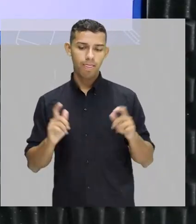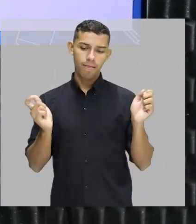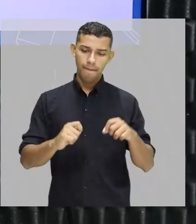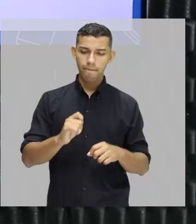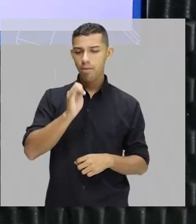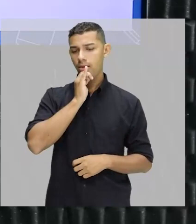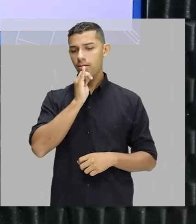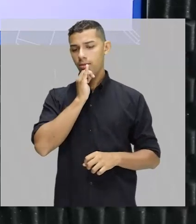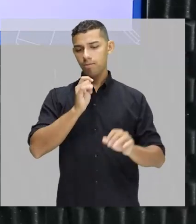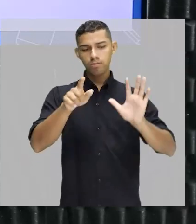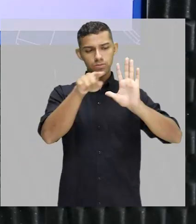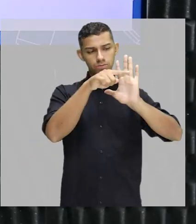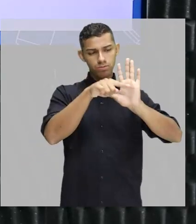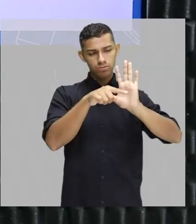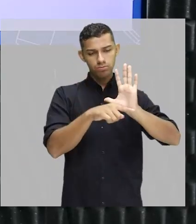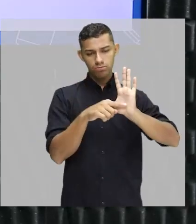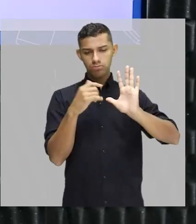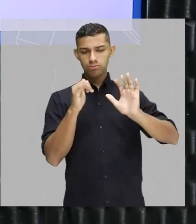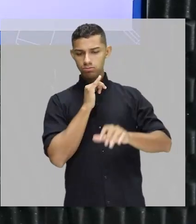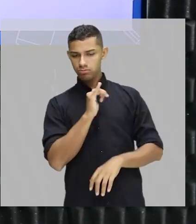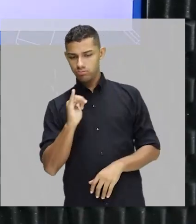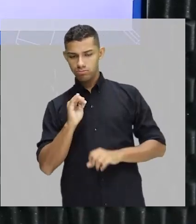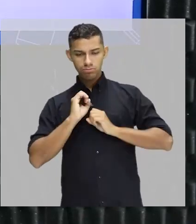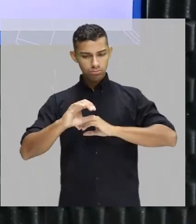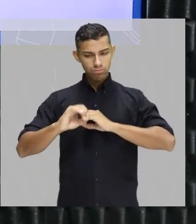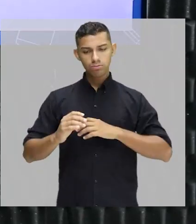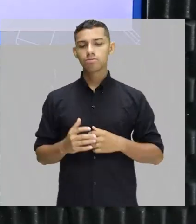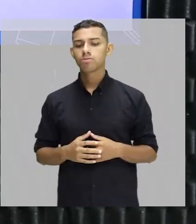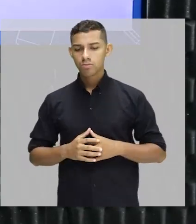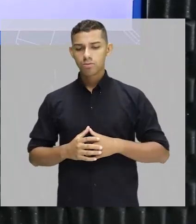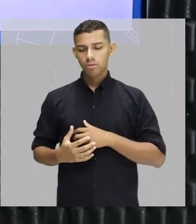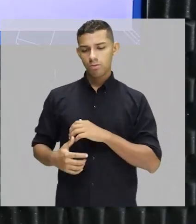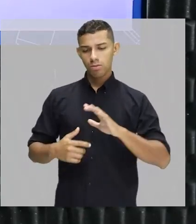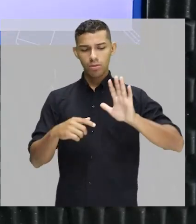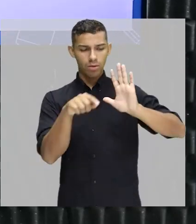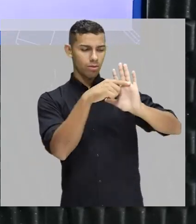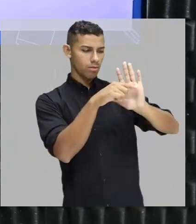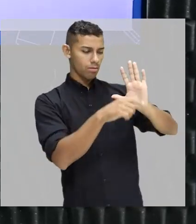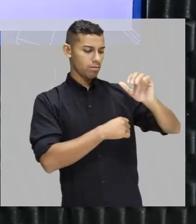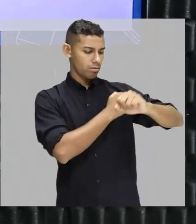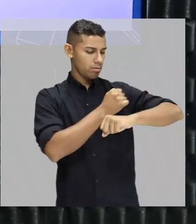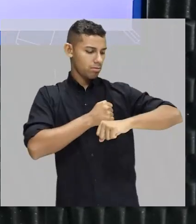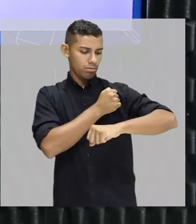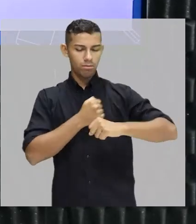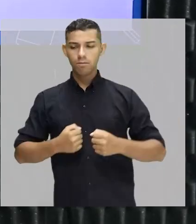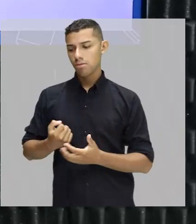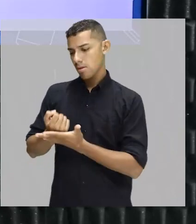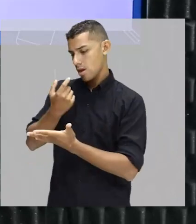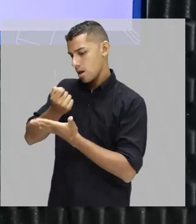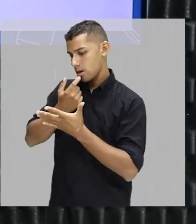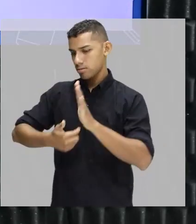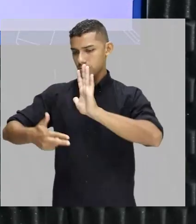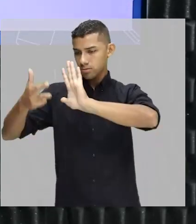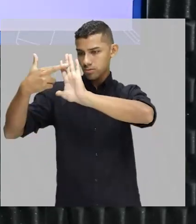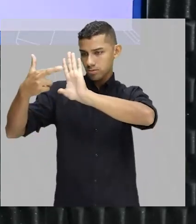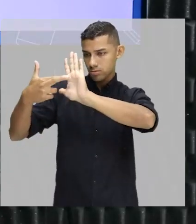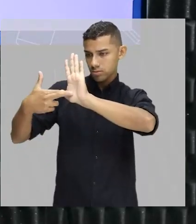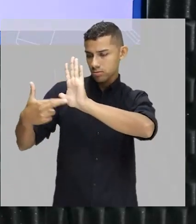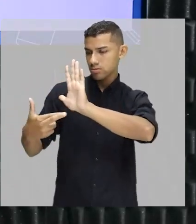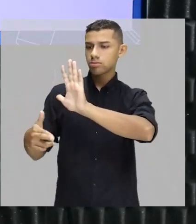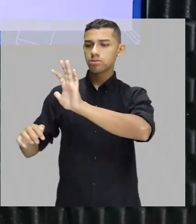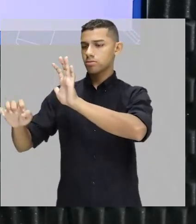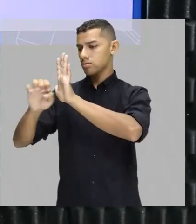injuntivos: os manuais de instrução, as receitas culinárias, as bulas, regulamentos,